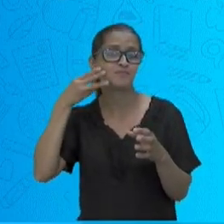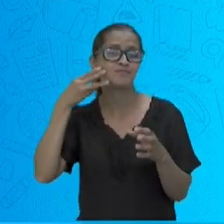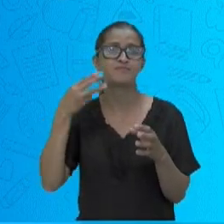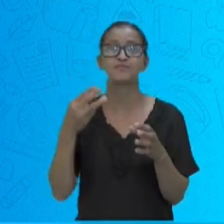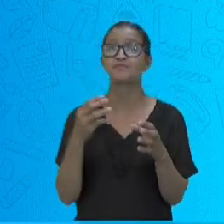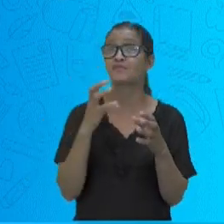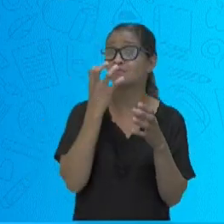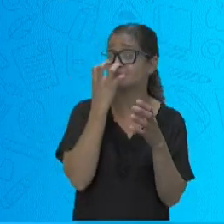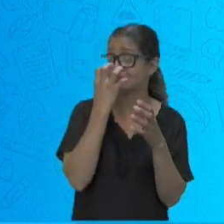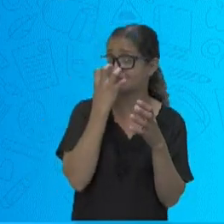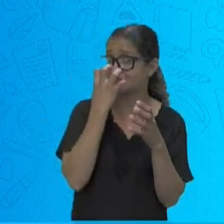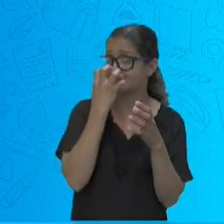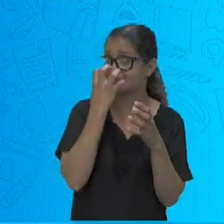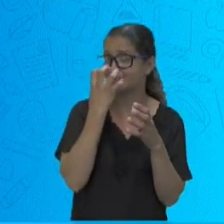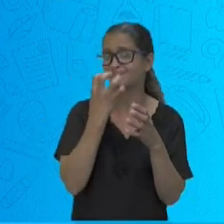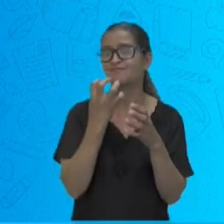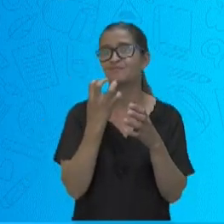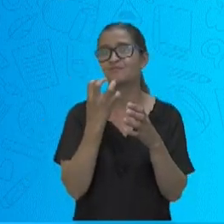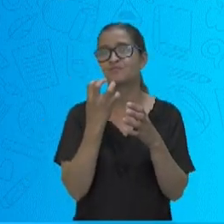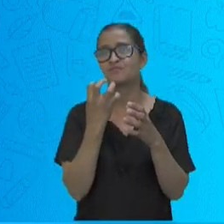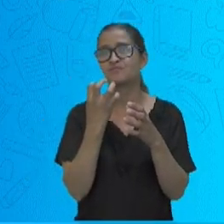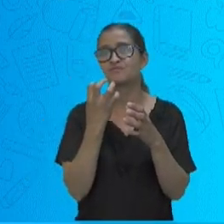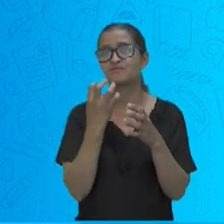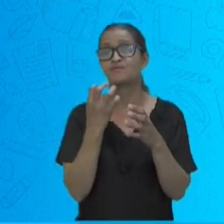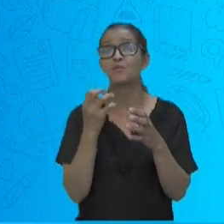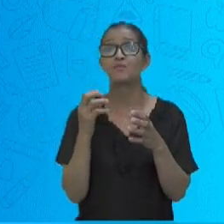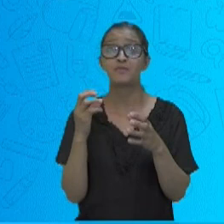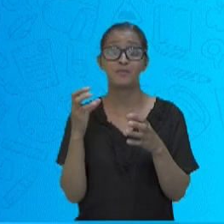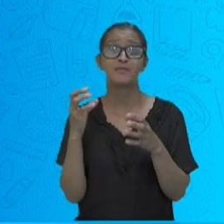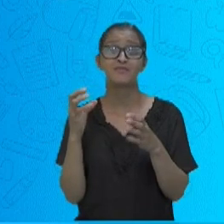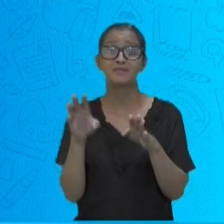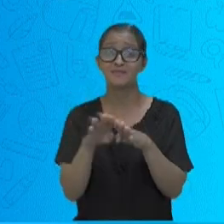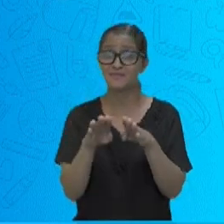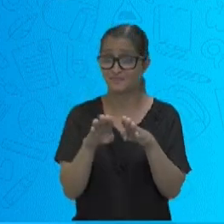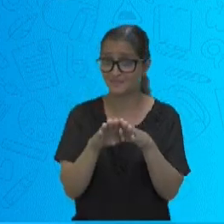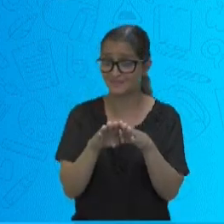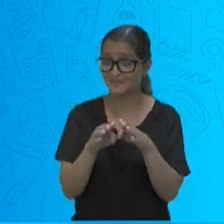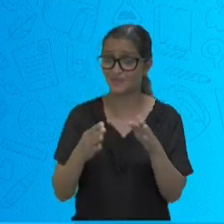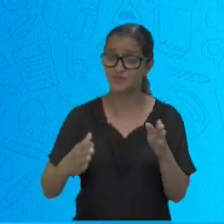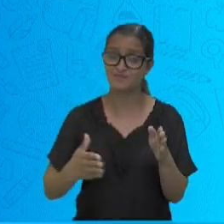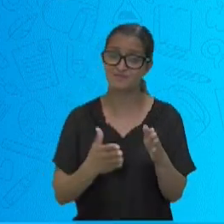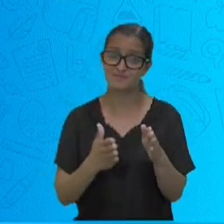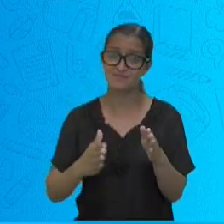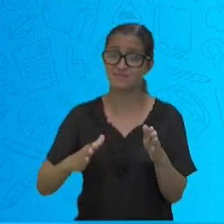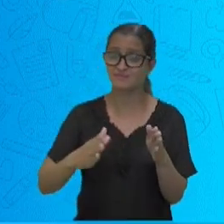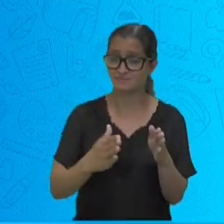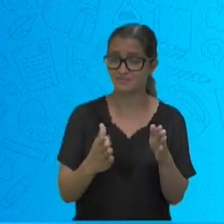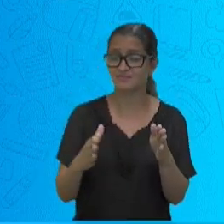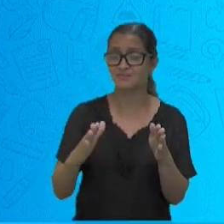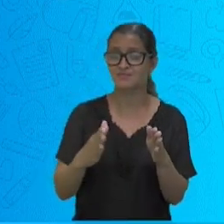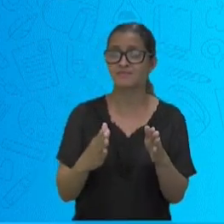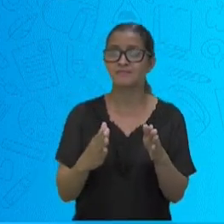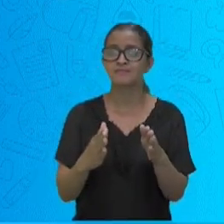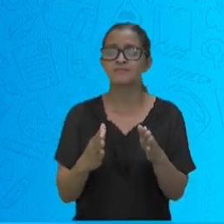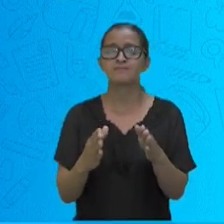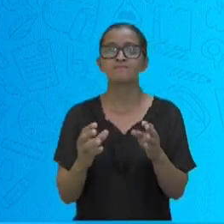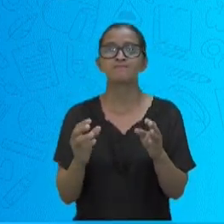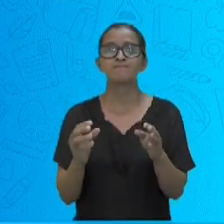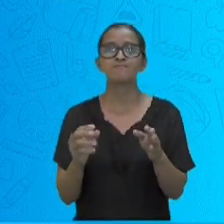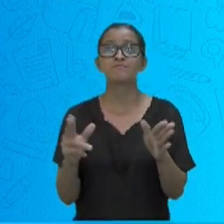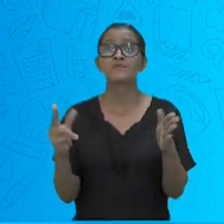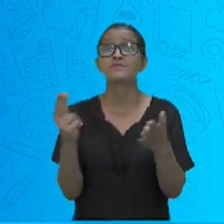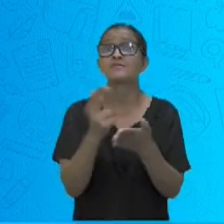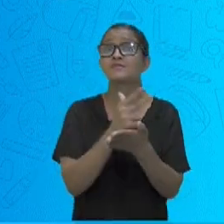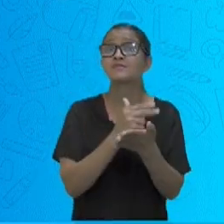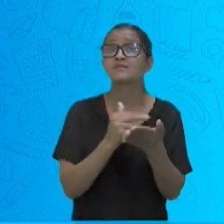o cachorro e o peixe. Agora, nós precisamos desenhar as